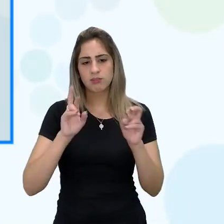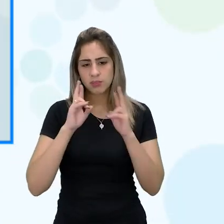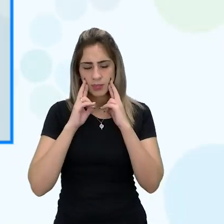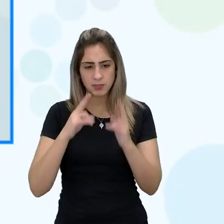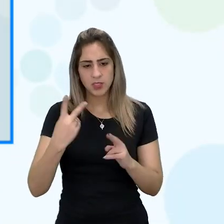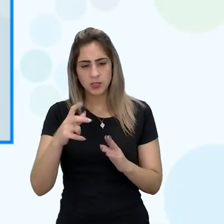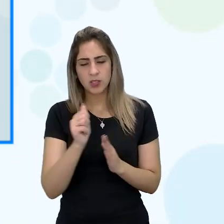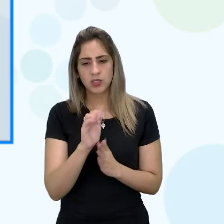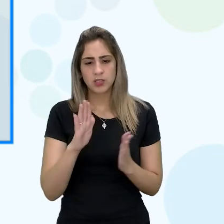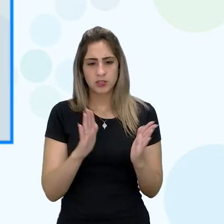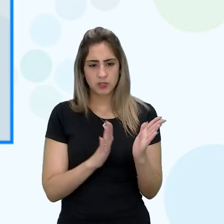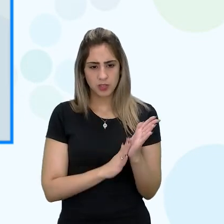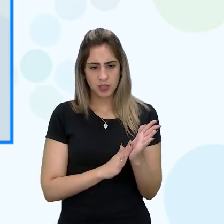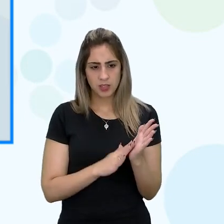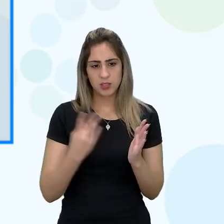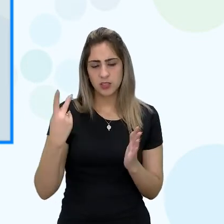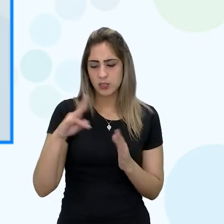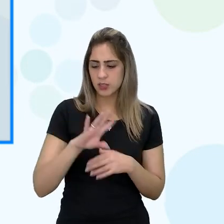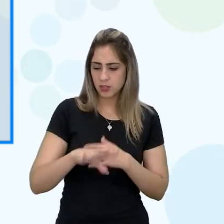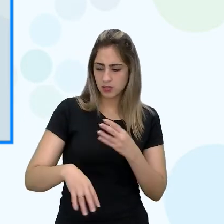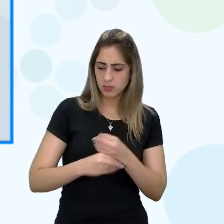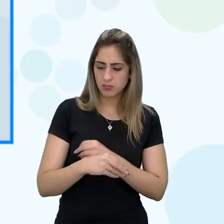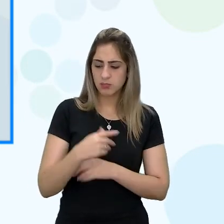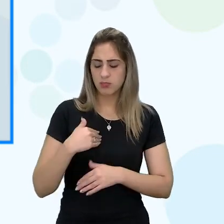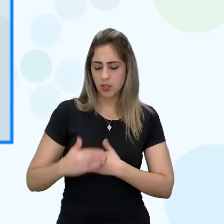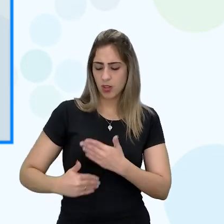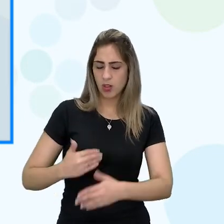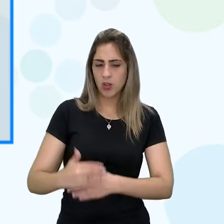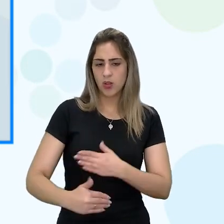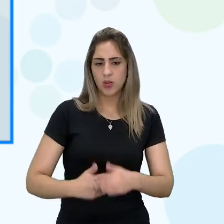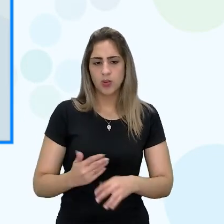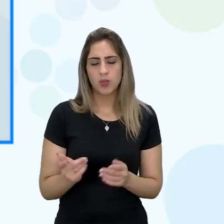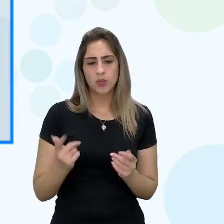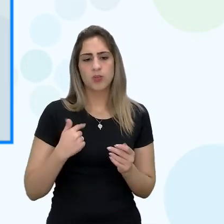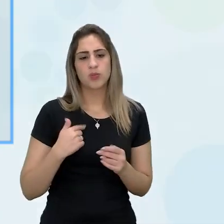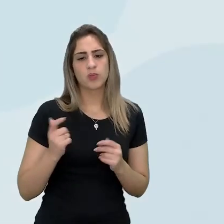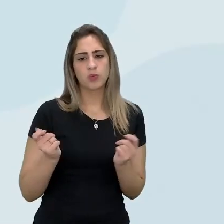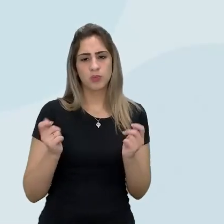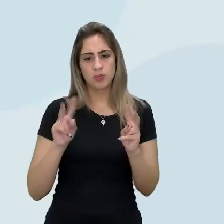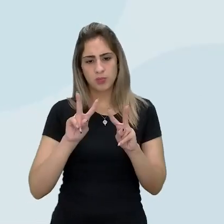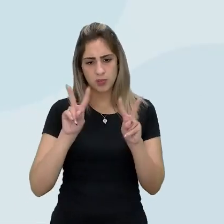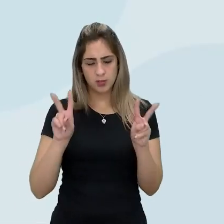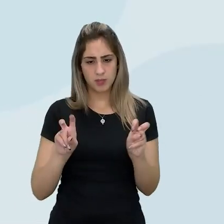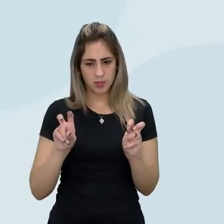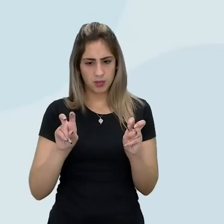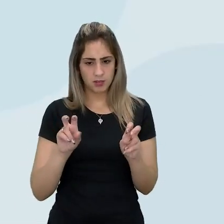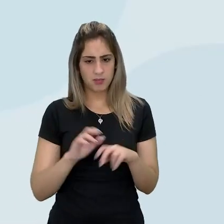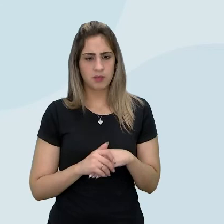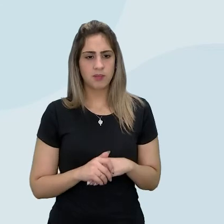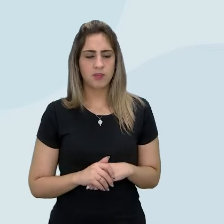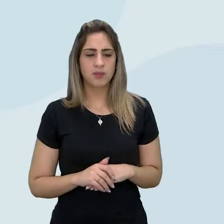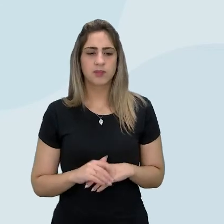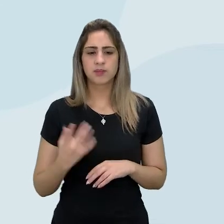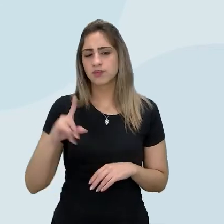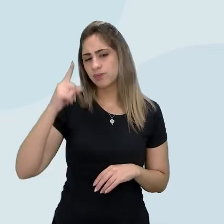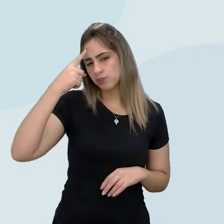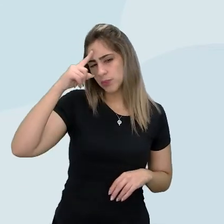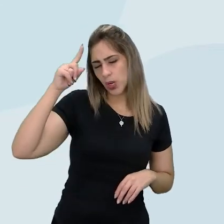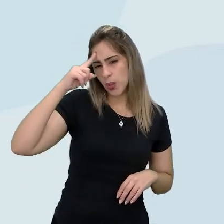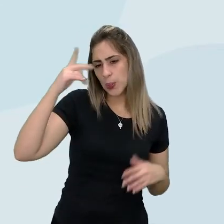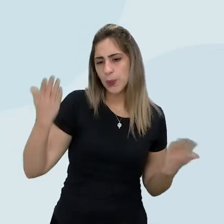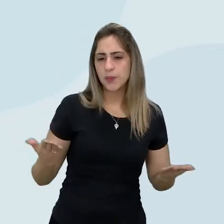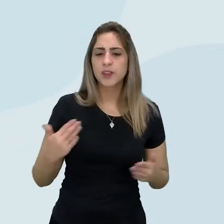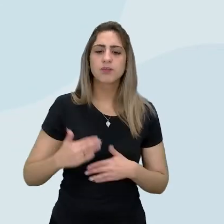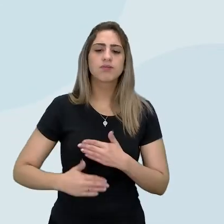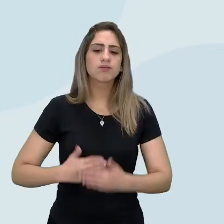sua atividade, do seu comportamento ao longo do componente. Quais foram as suas dúvidas também